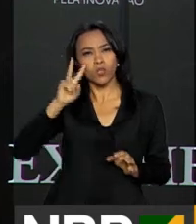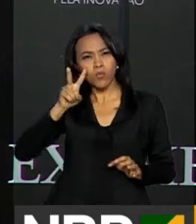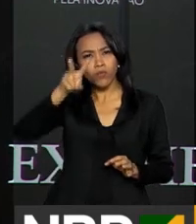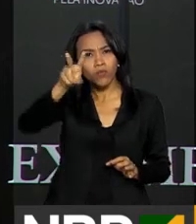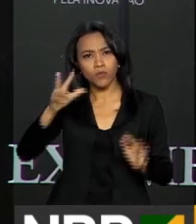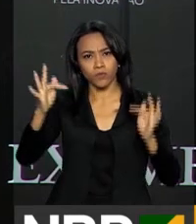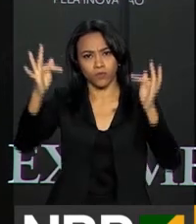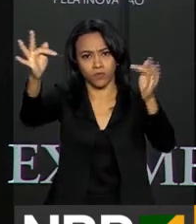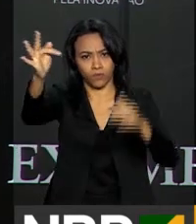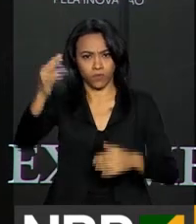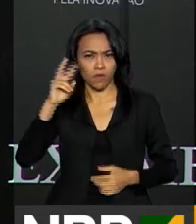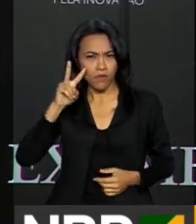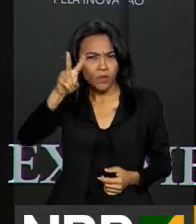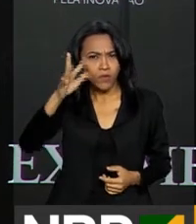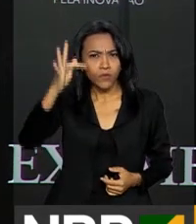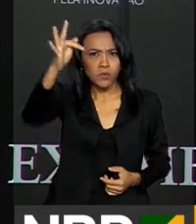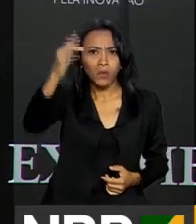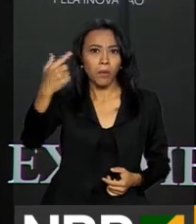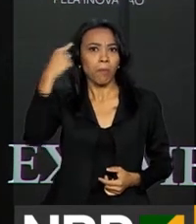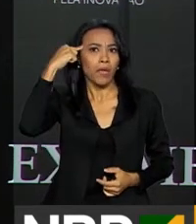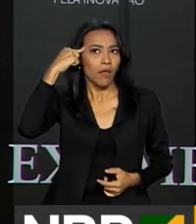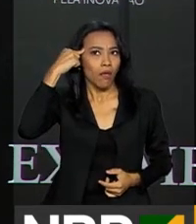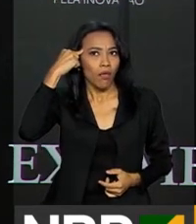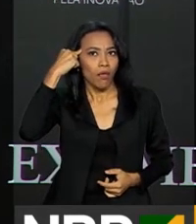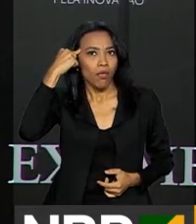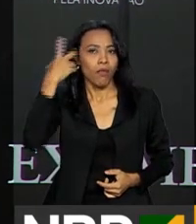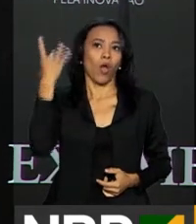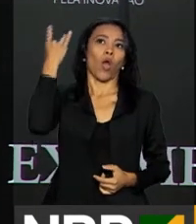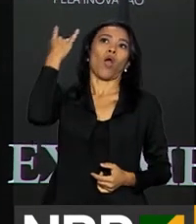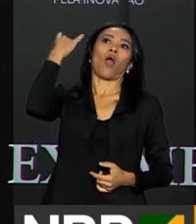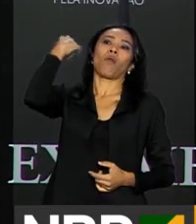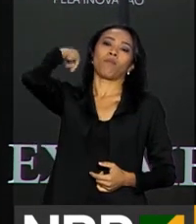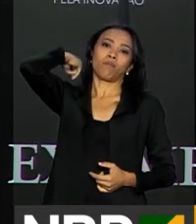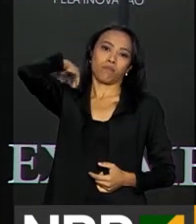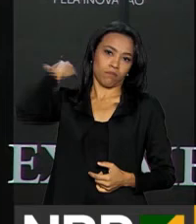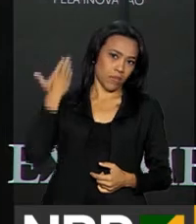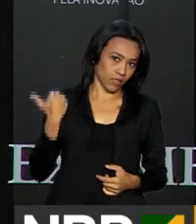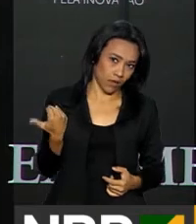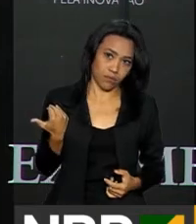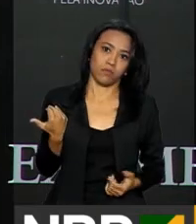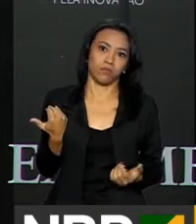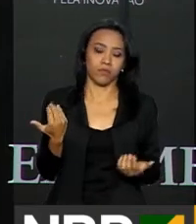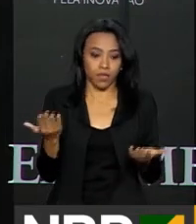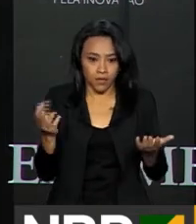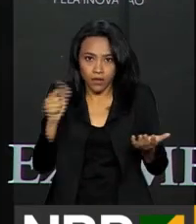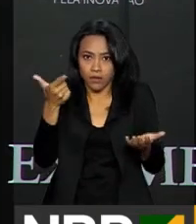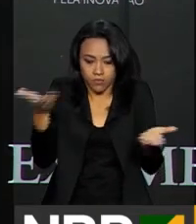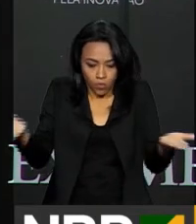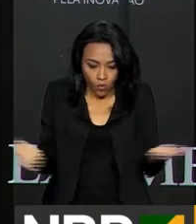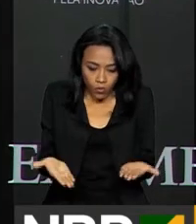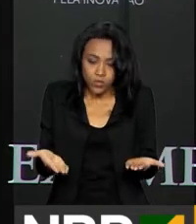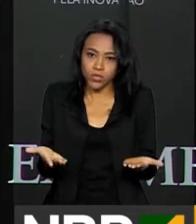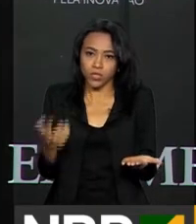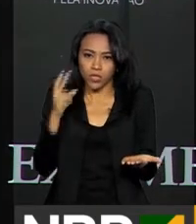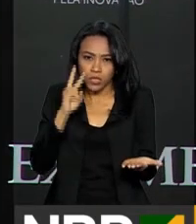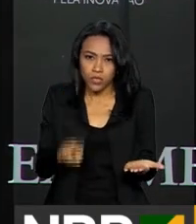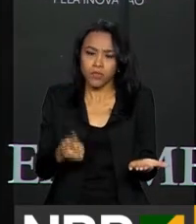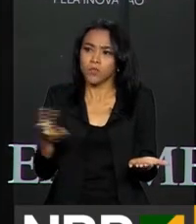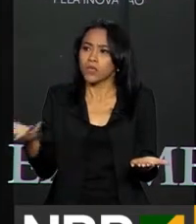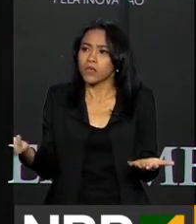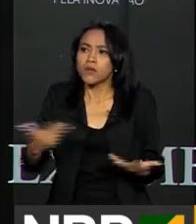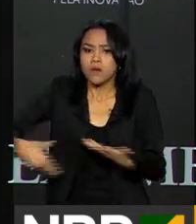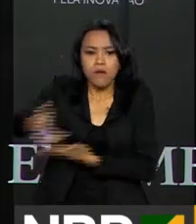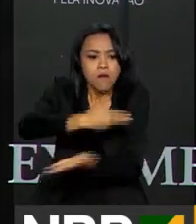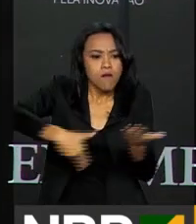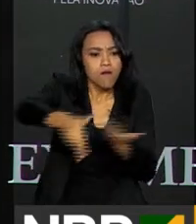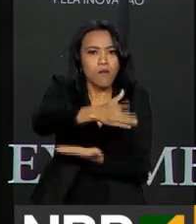futuro, nós não estamos apegados ao passado. E nem mesmo ao presente, porque, convenhamos, a inovação tecnológica sempre induz a ideia